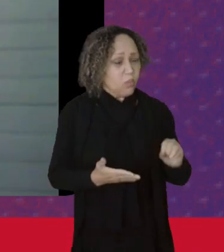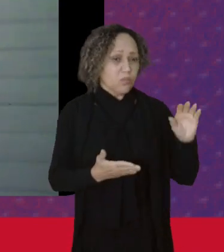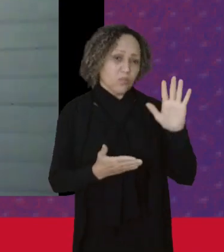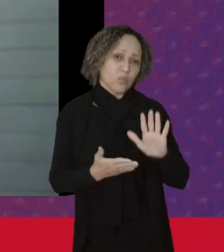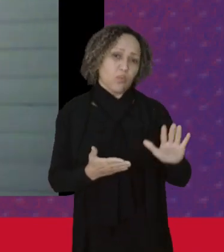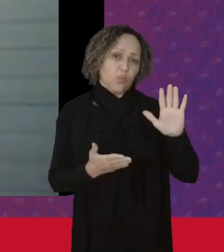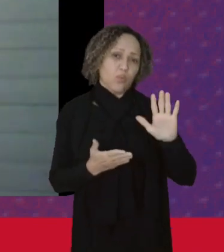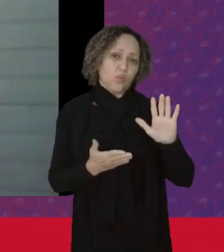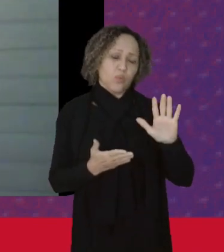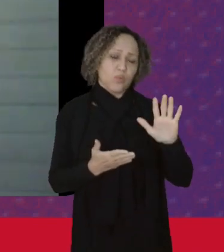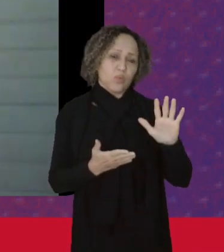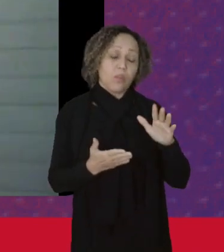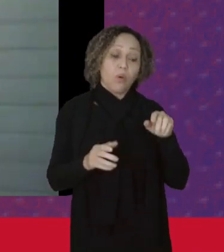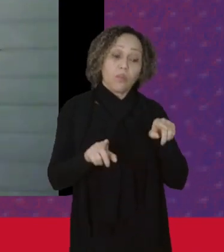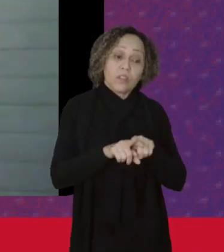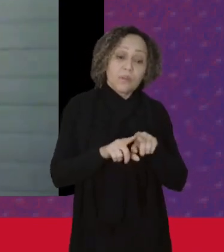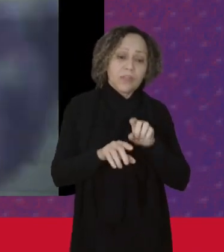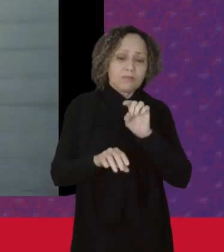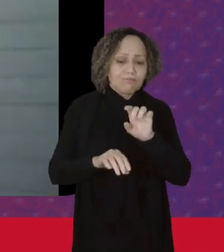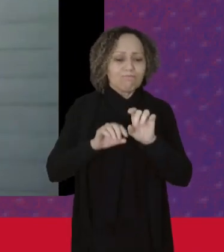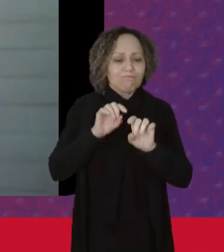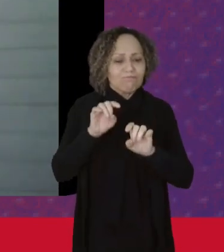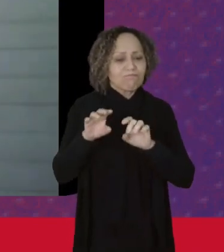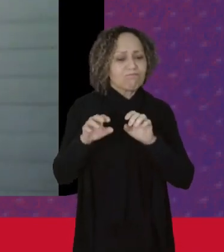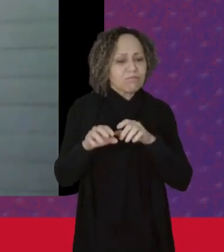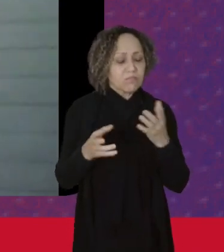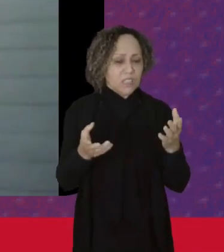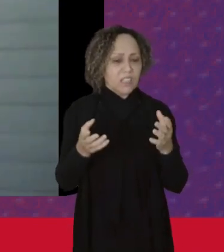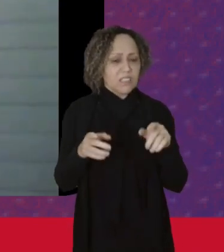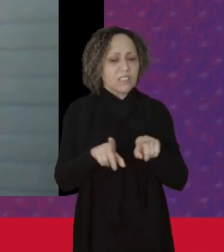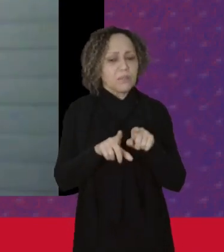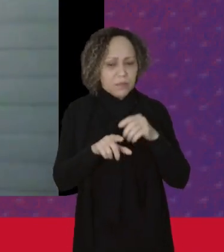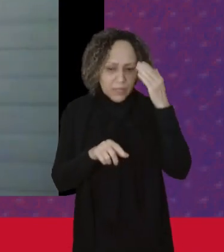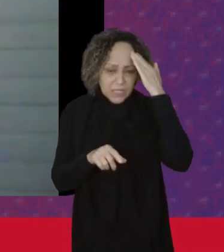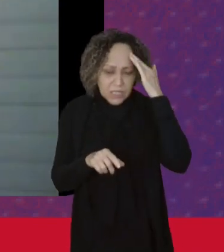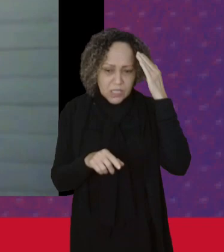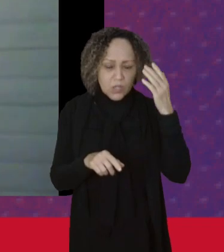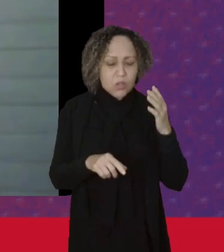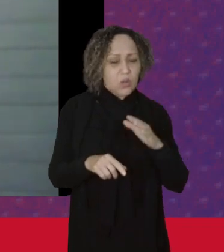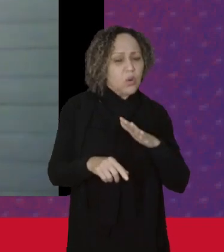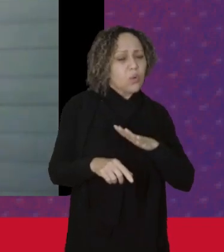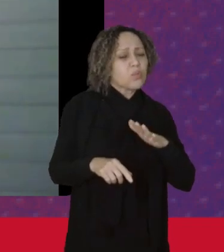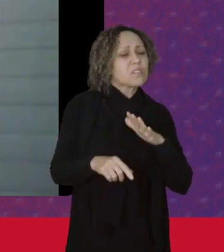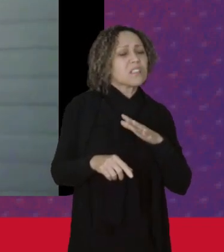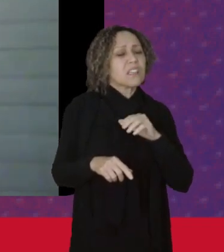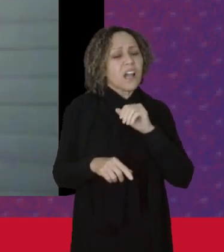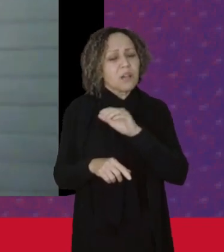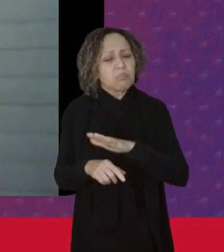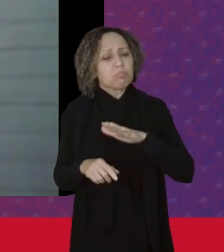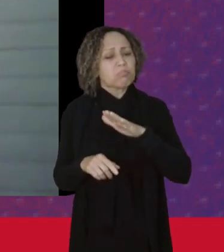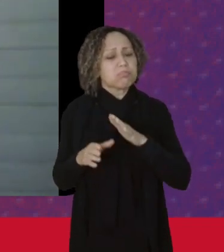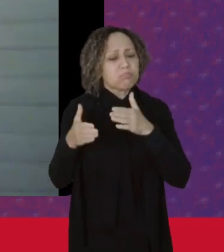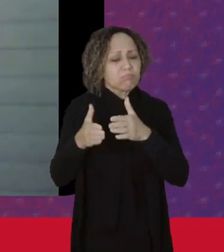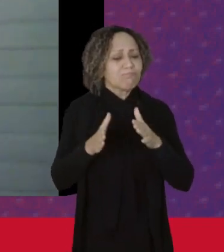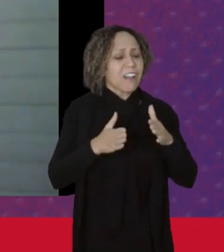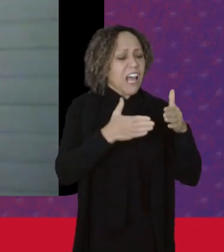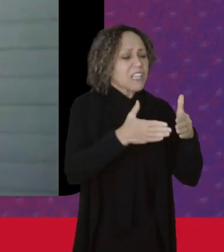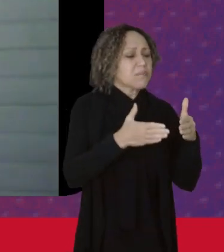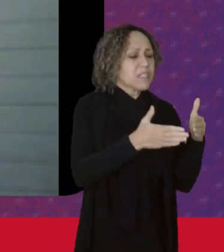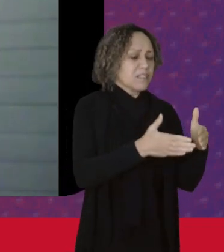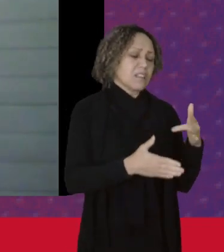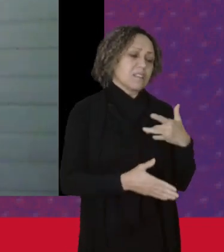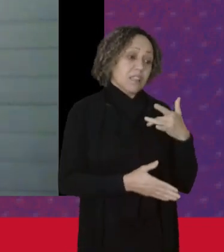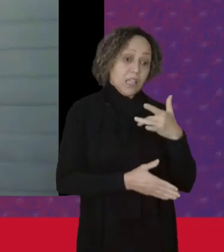saúde, a gente tem que considerar as especificidades também. Porque a mulher lésbica, por